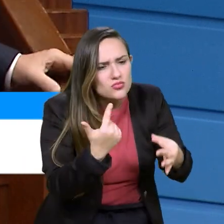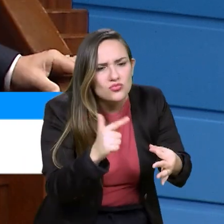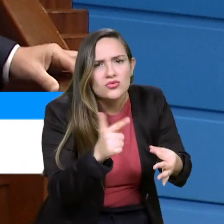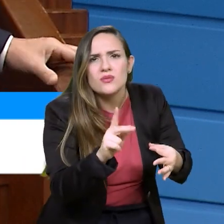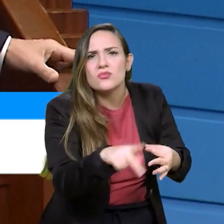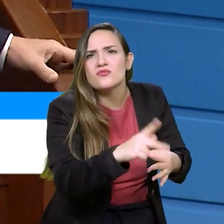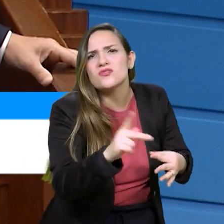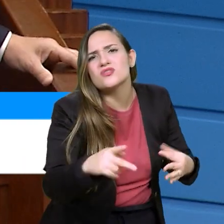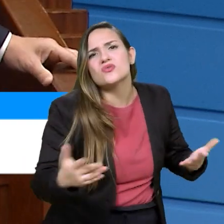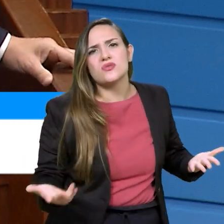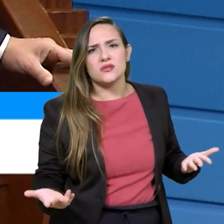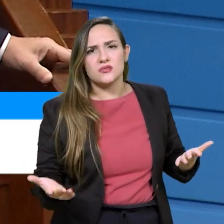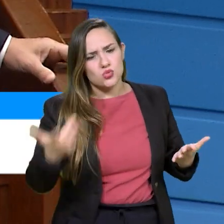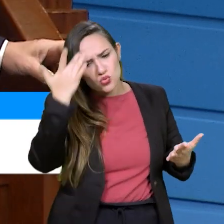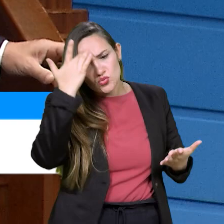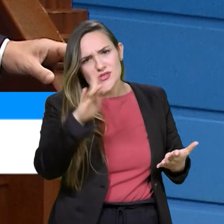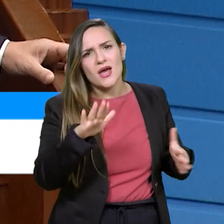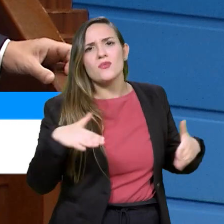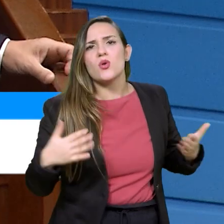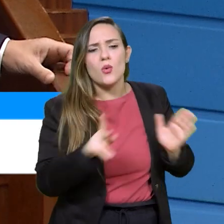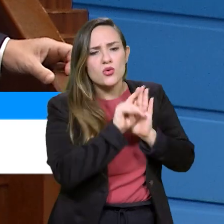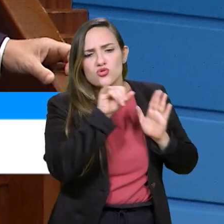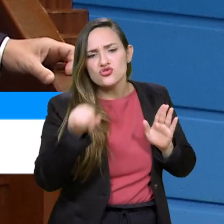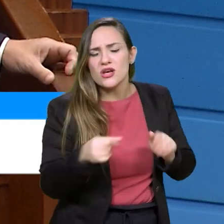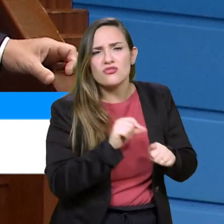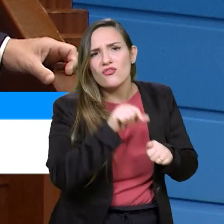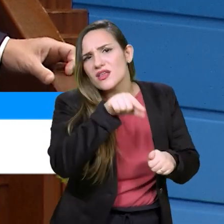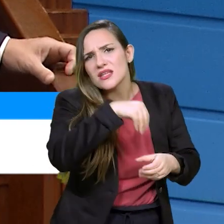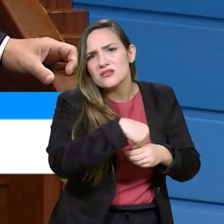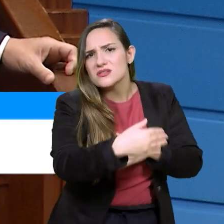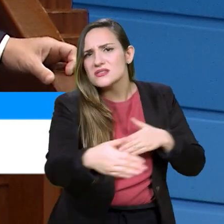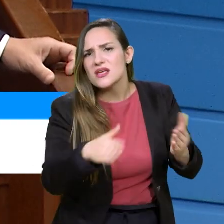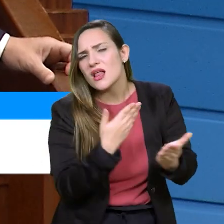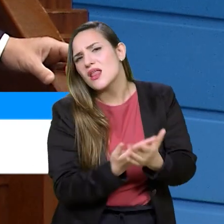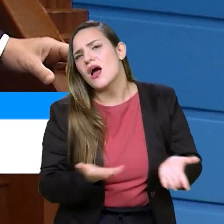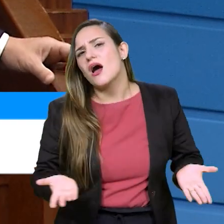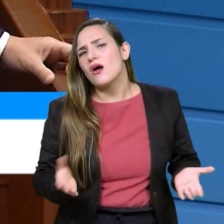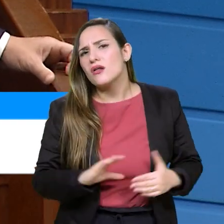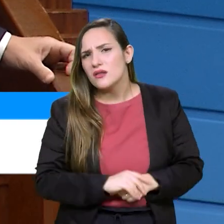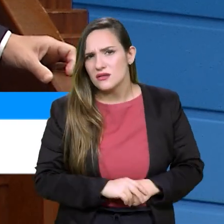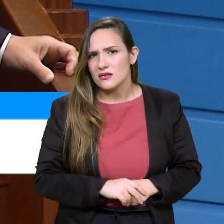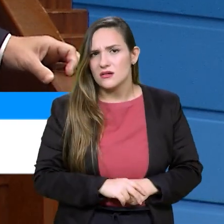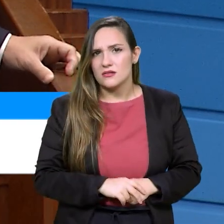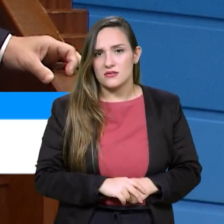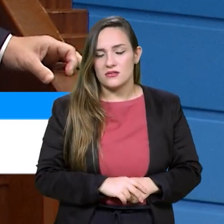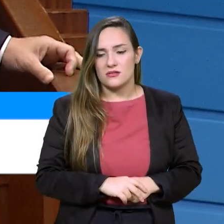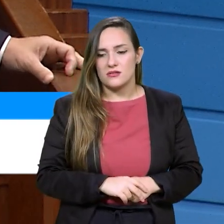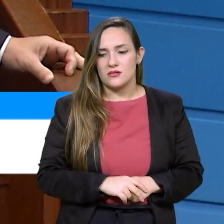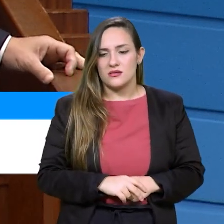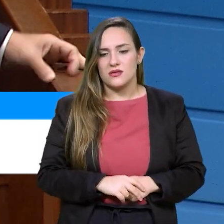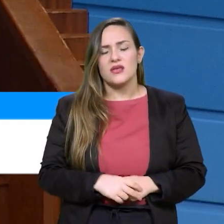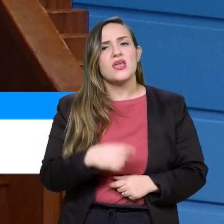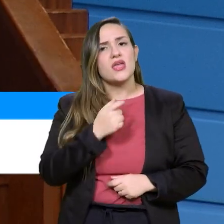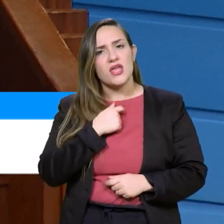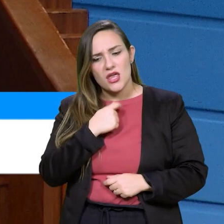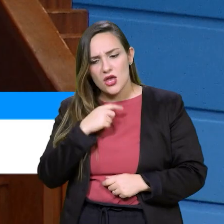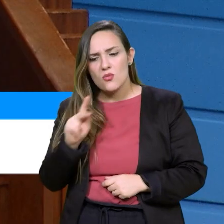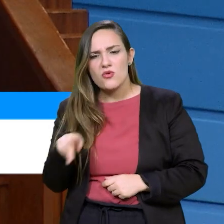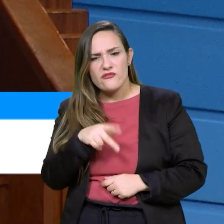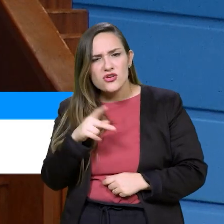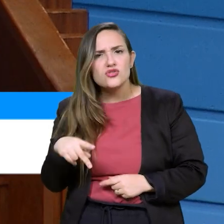ideológica, sem ouvir a professora, sem saber que programa que ela está aplicando em sala de aula. Eu